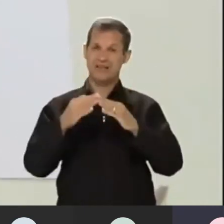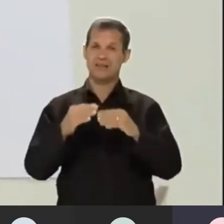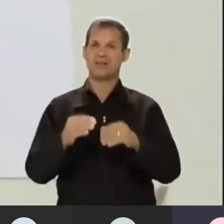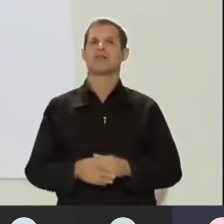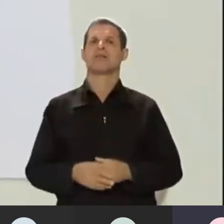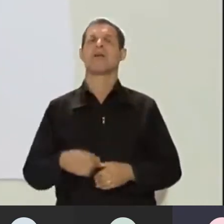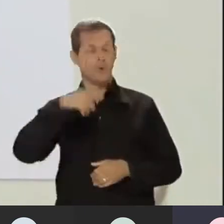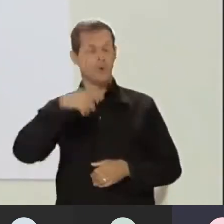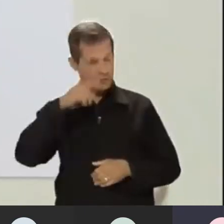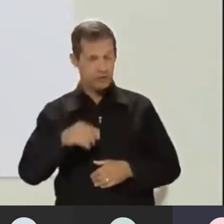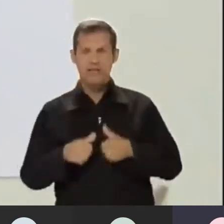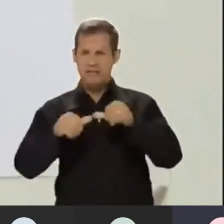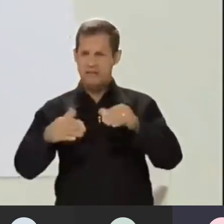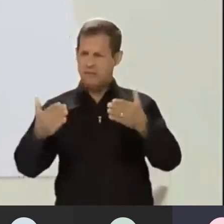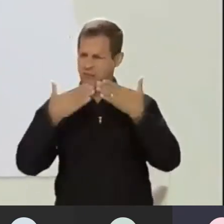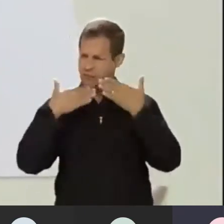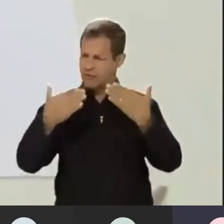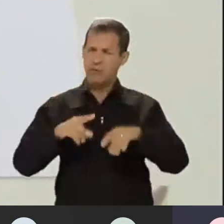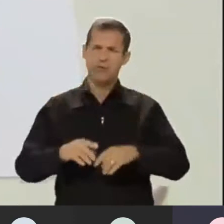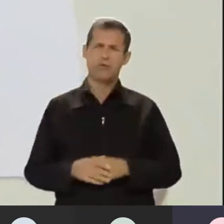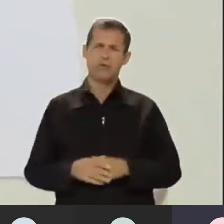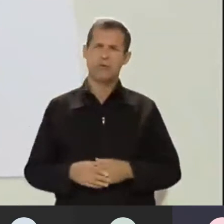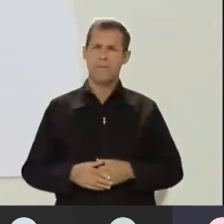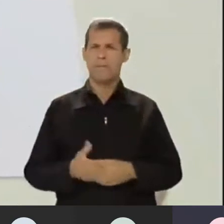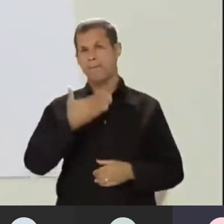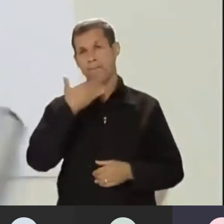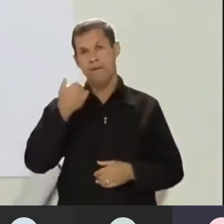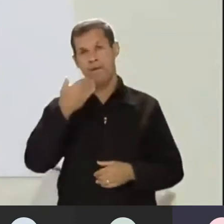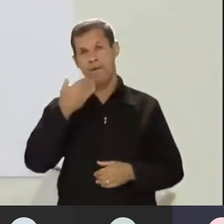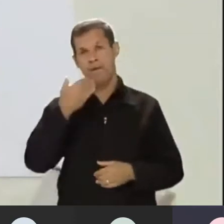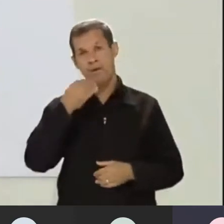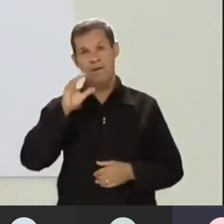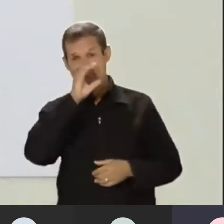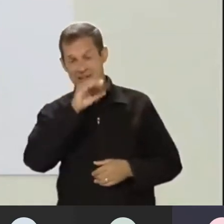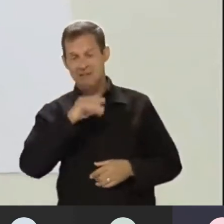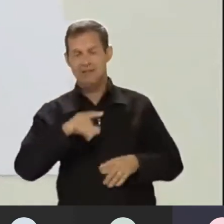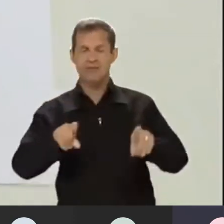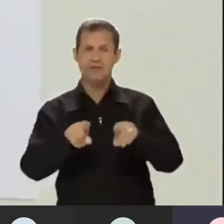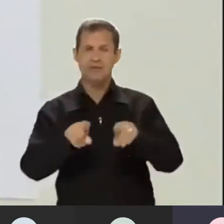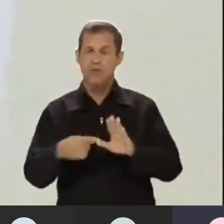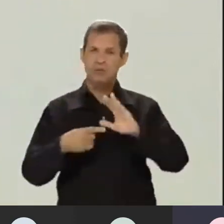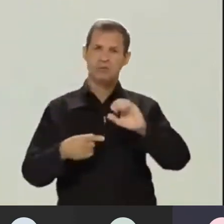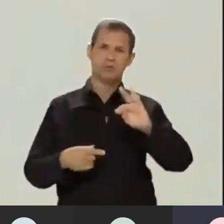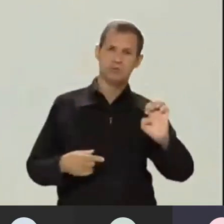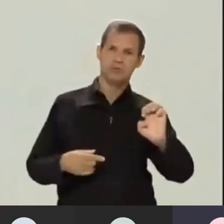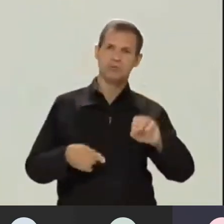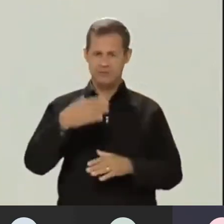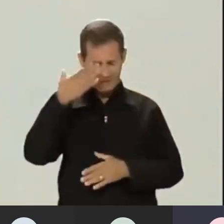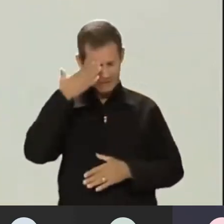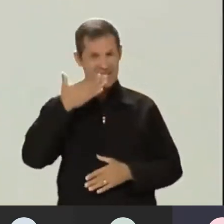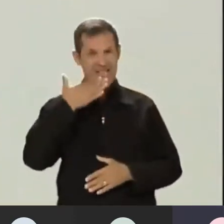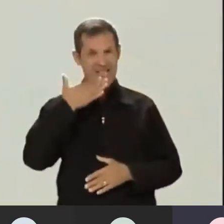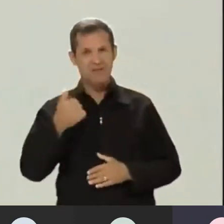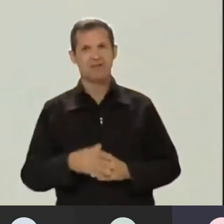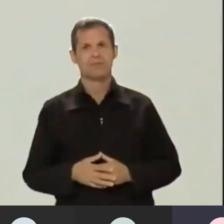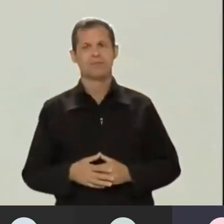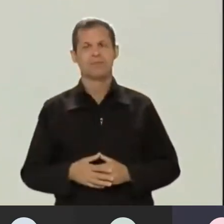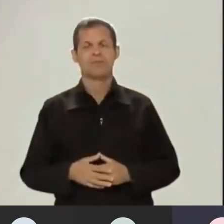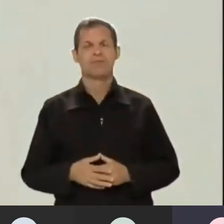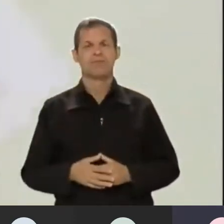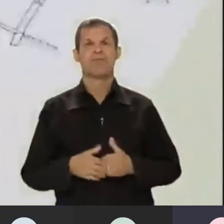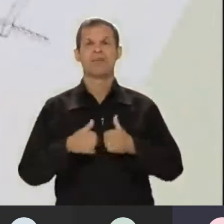minha parte externa, então eu vou conseguir deixar esse ambiente mais aquecido, tá? Eu vou mostrar aqui um corte para você entender um